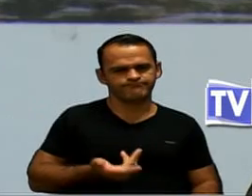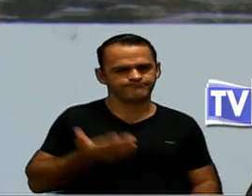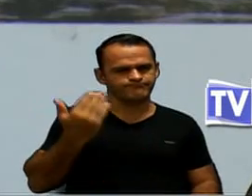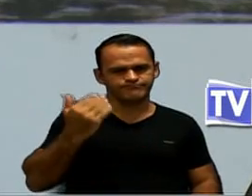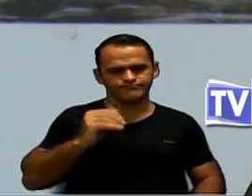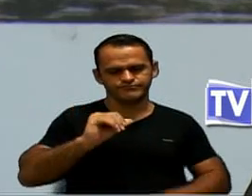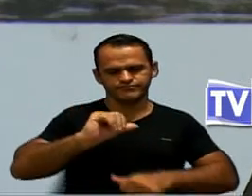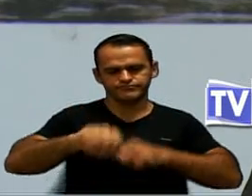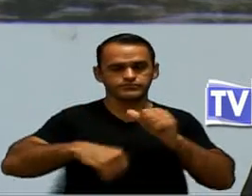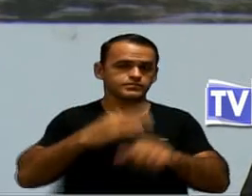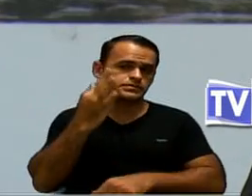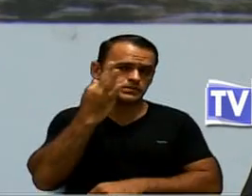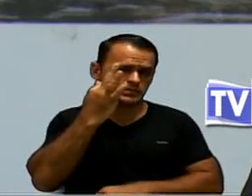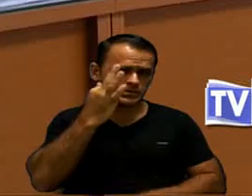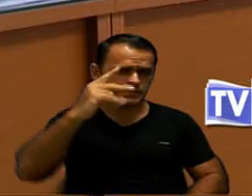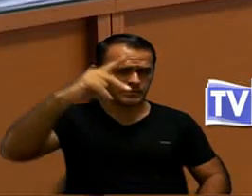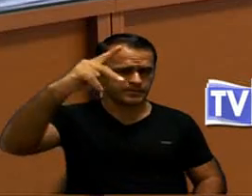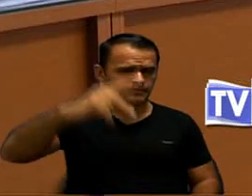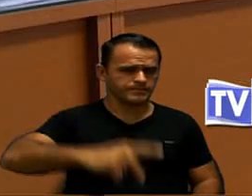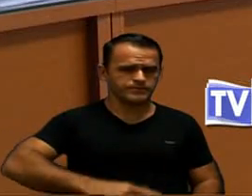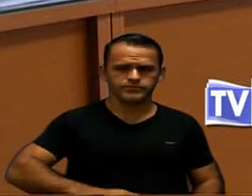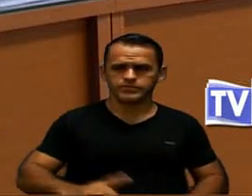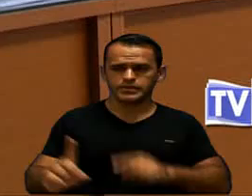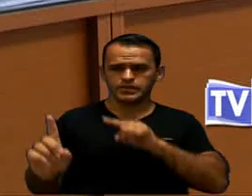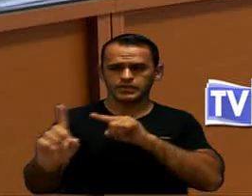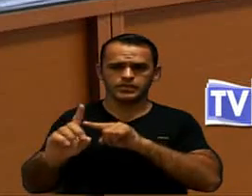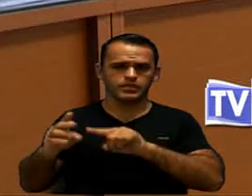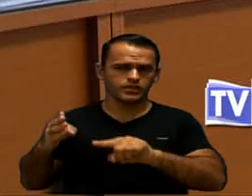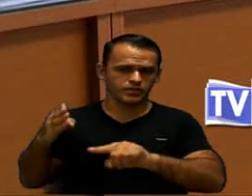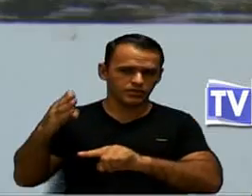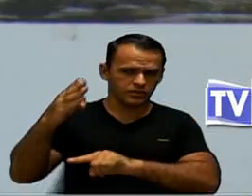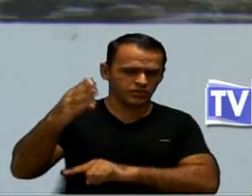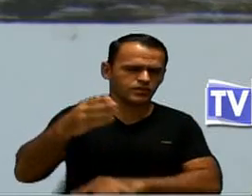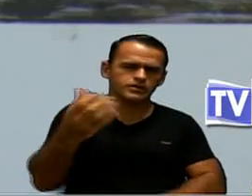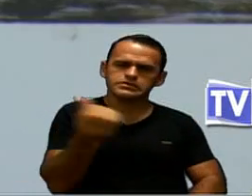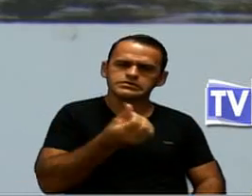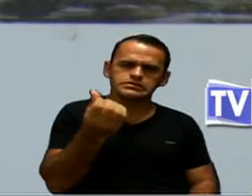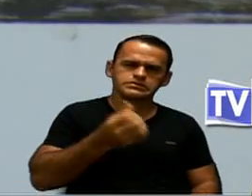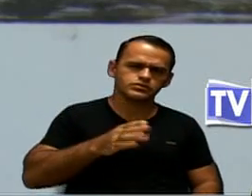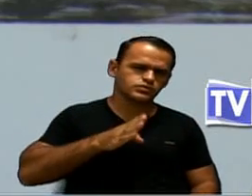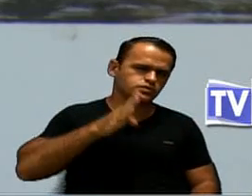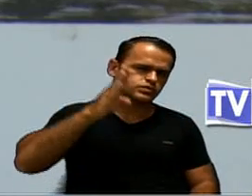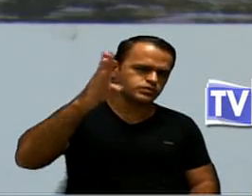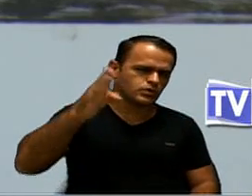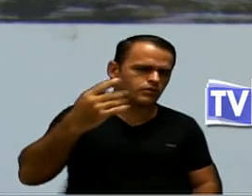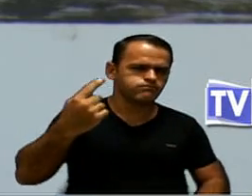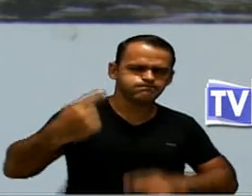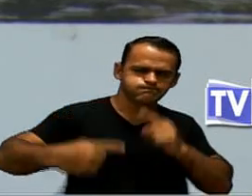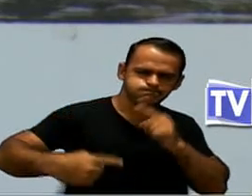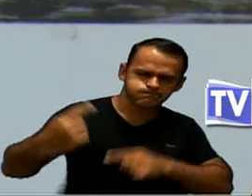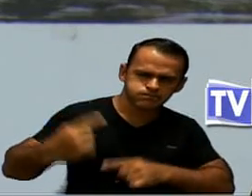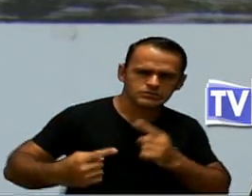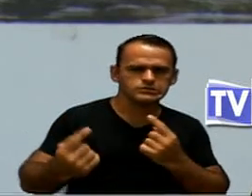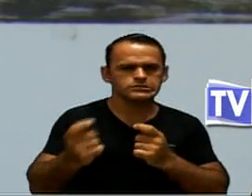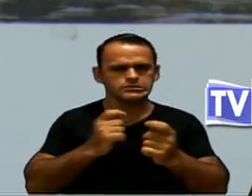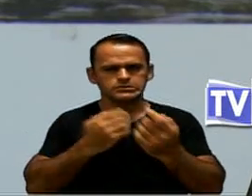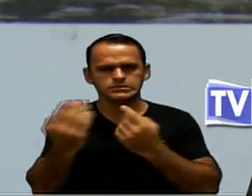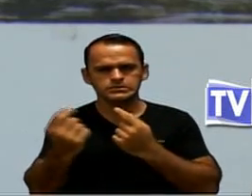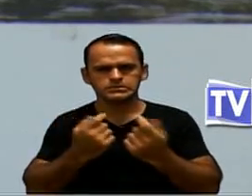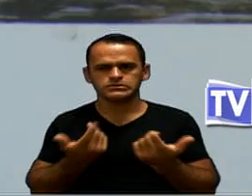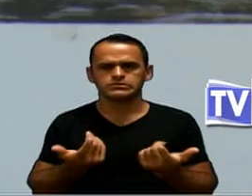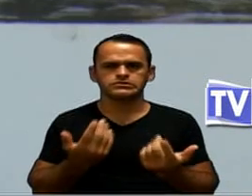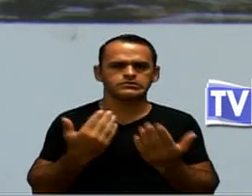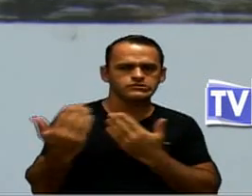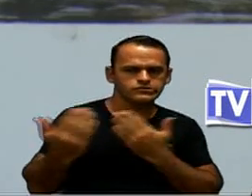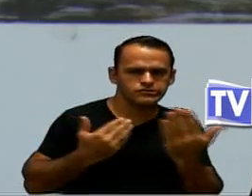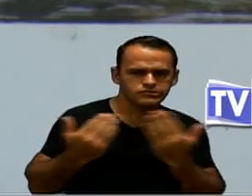o presidente Dini, que esteve na sexta-feira arduamente discutindo com